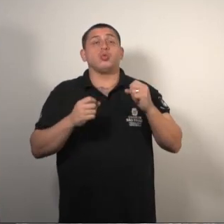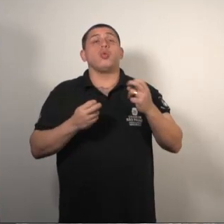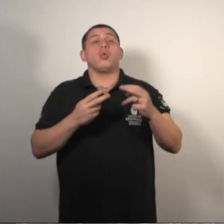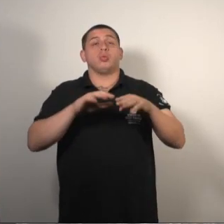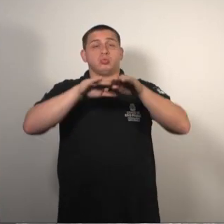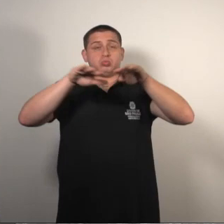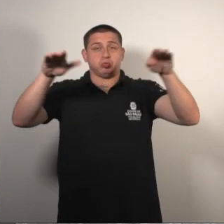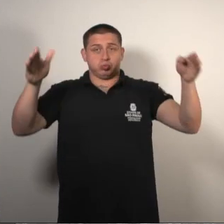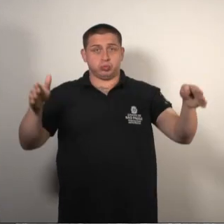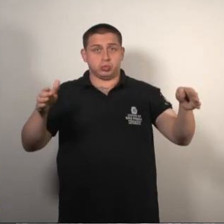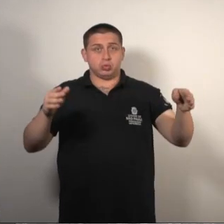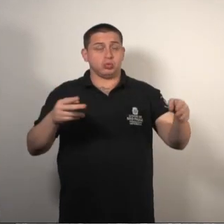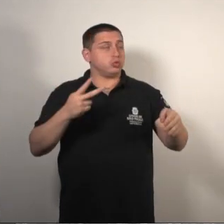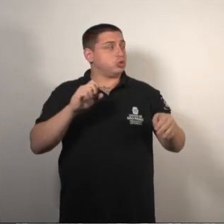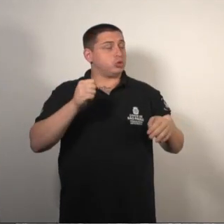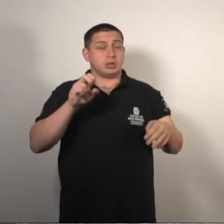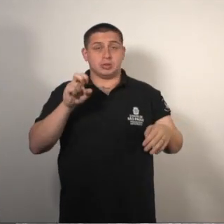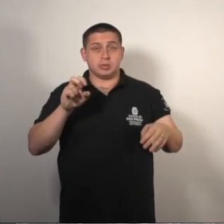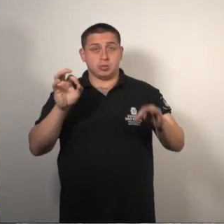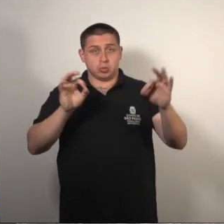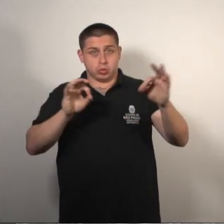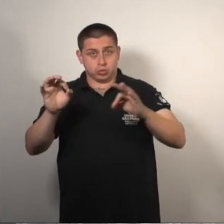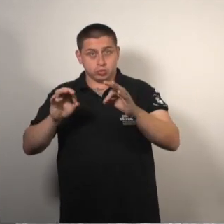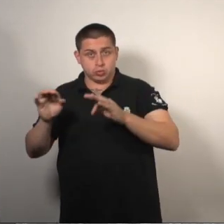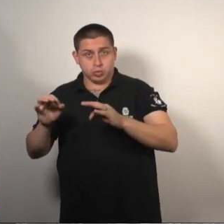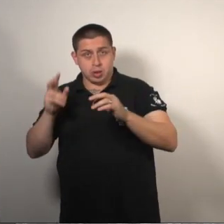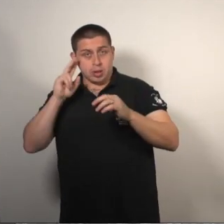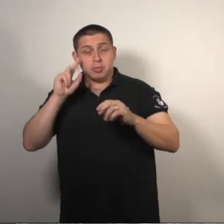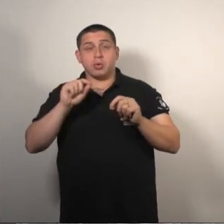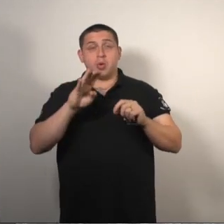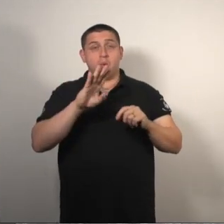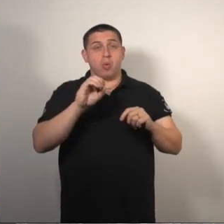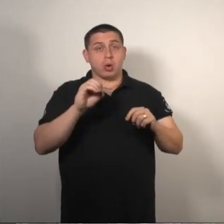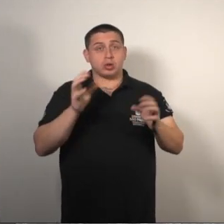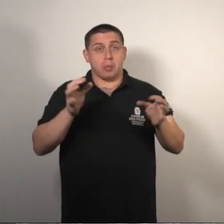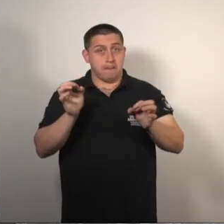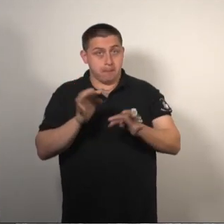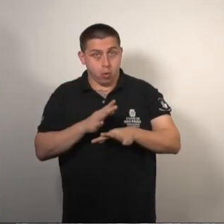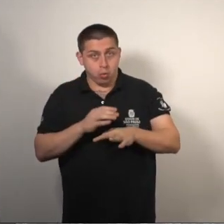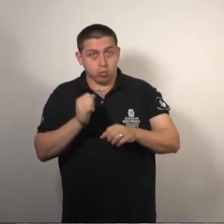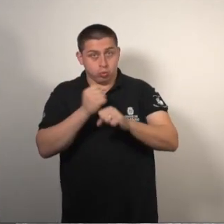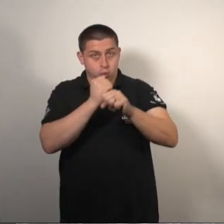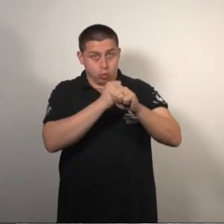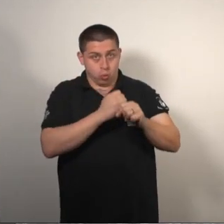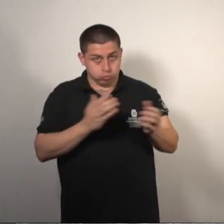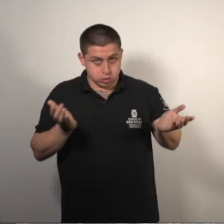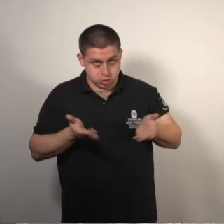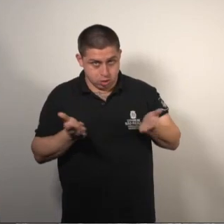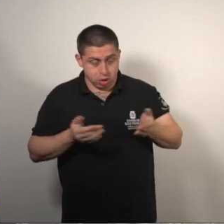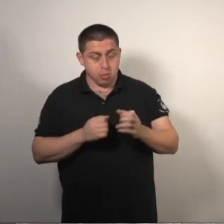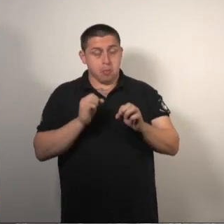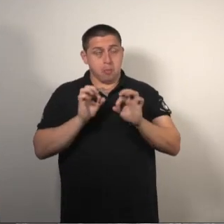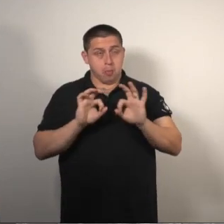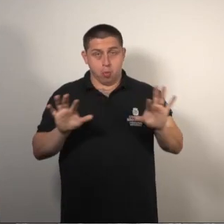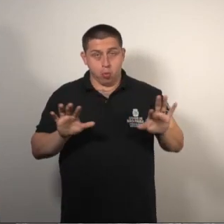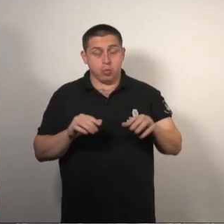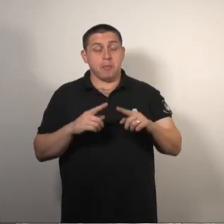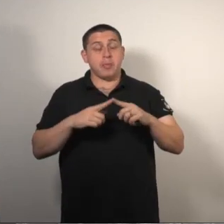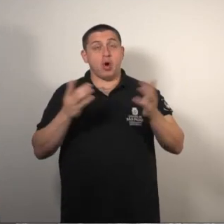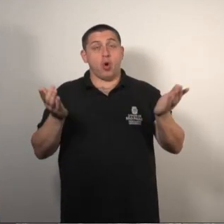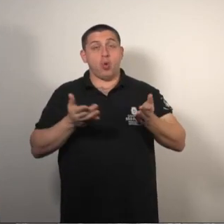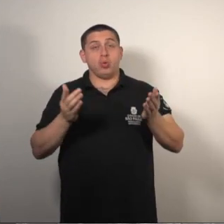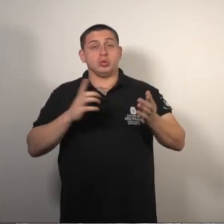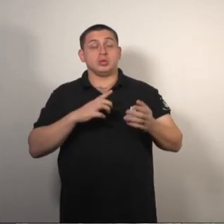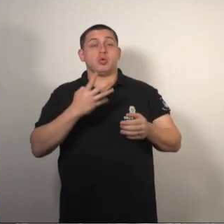pontos e viadutos de intervenção, lembrando que 40 nós já concluímos, são entregues, e estamos hoje, na data de hoje, com